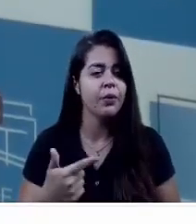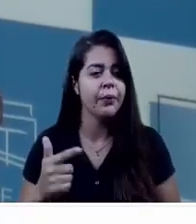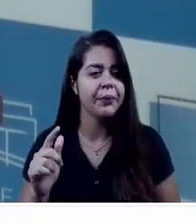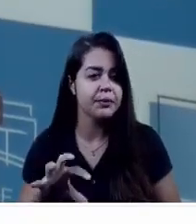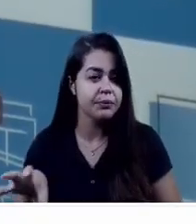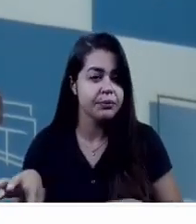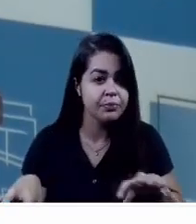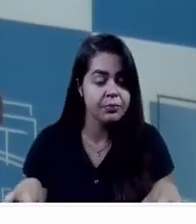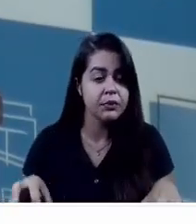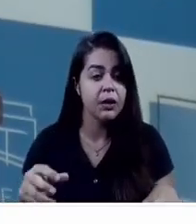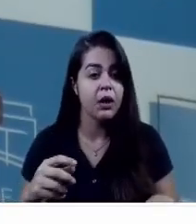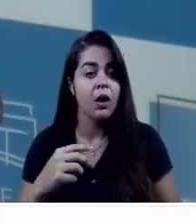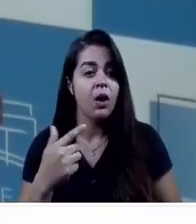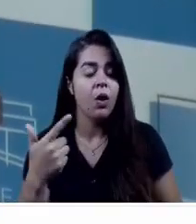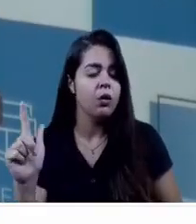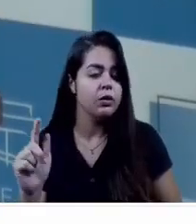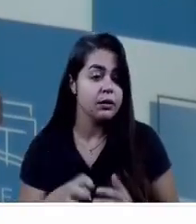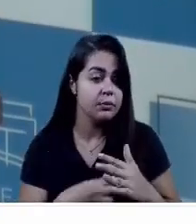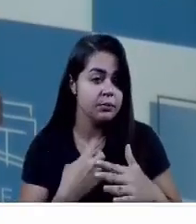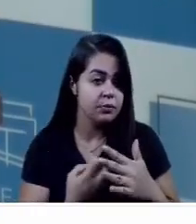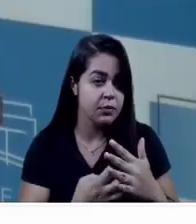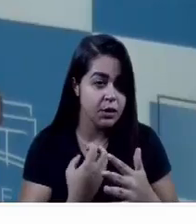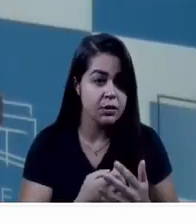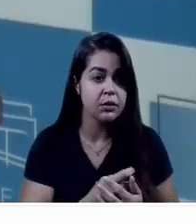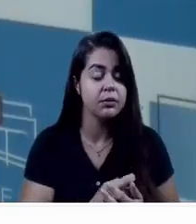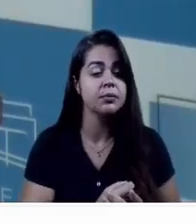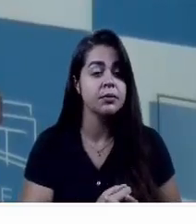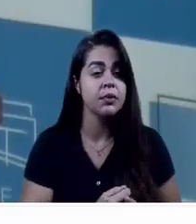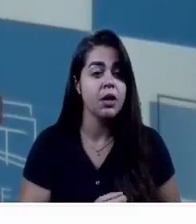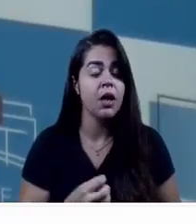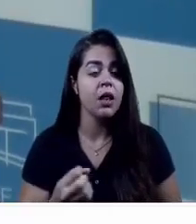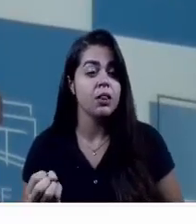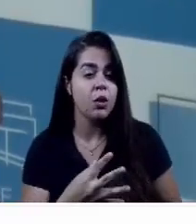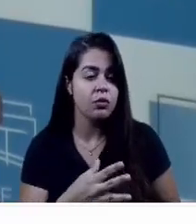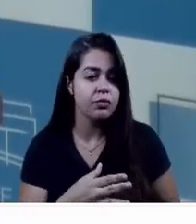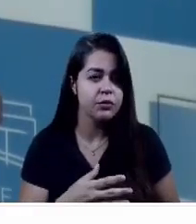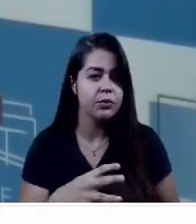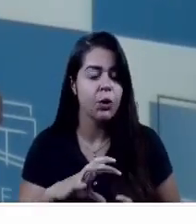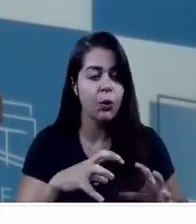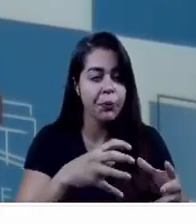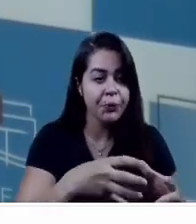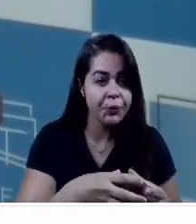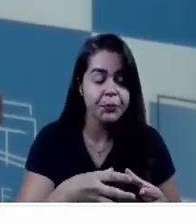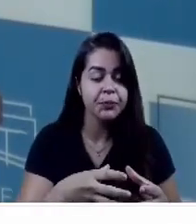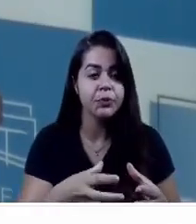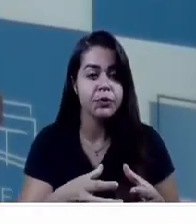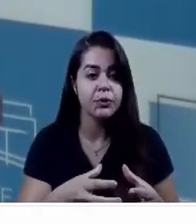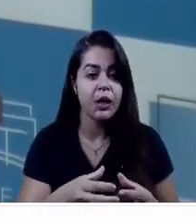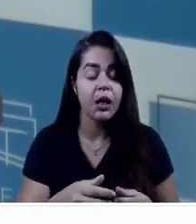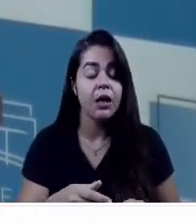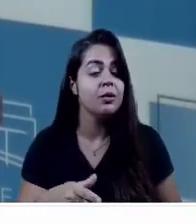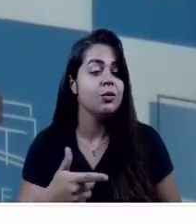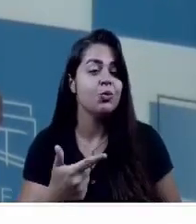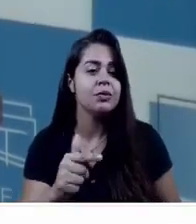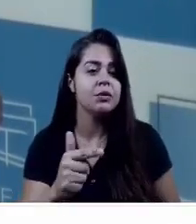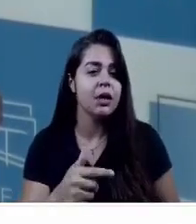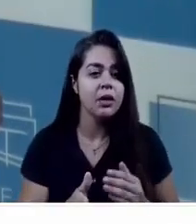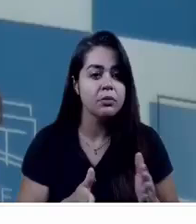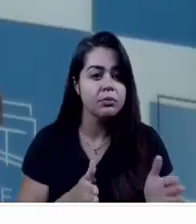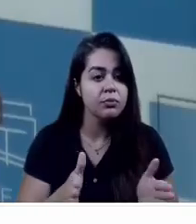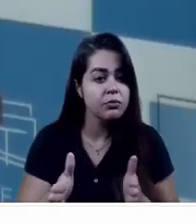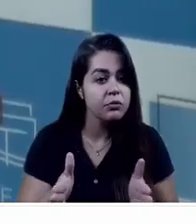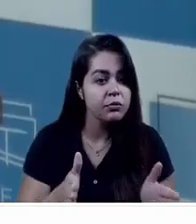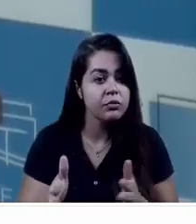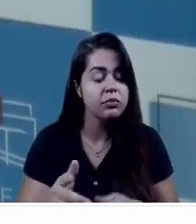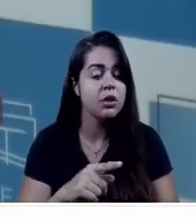não fala sobre a nova frota, não coloca prazo para a nova frota ser atualizada. Aí vai ficar de